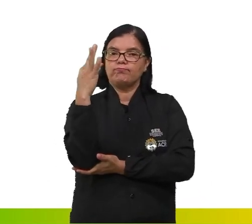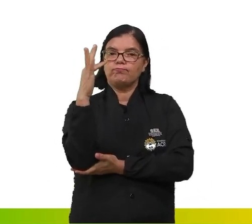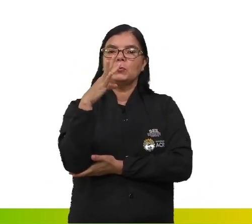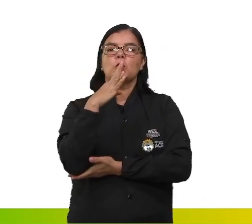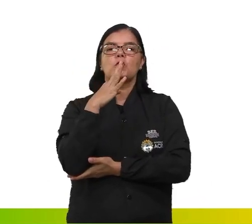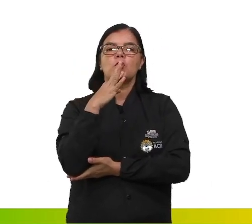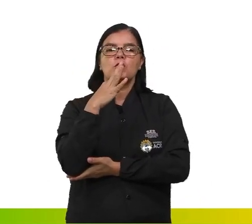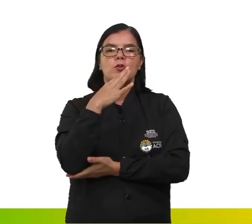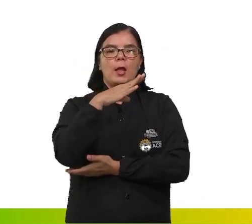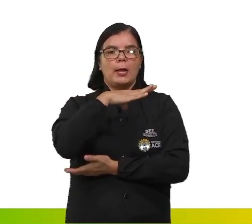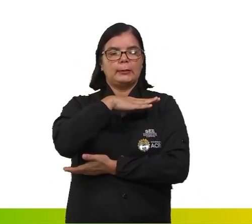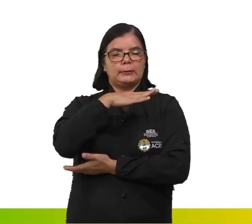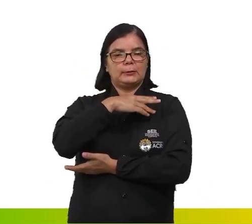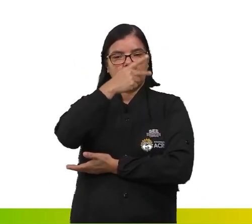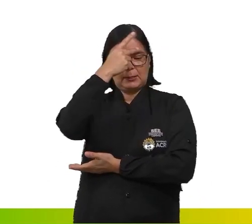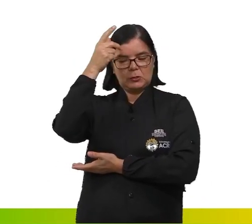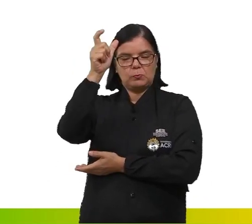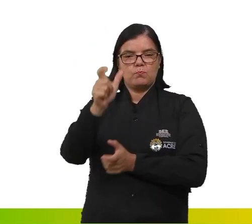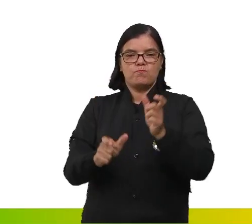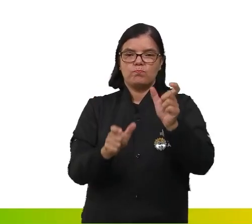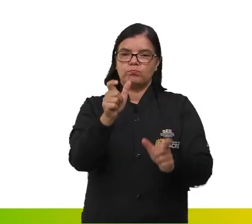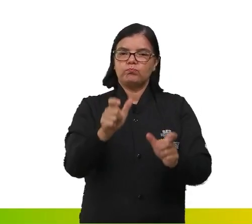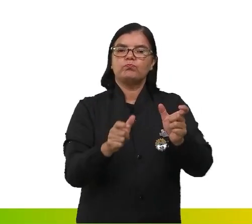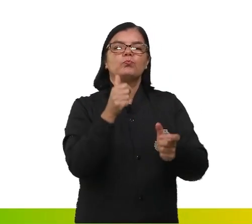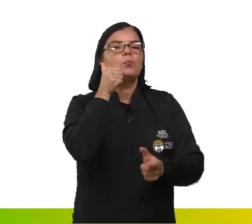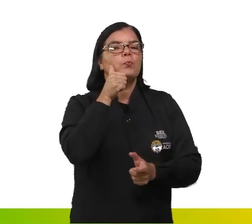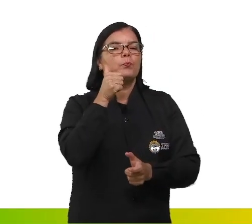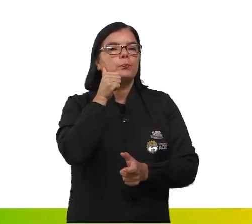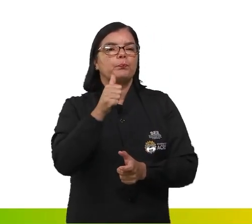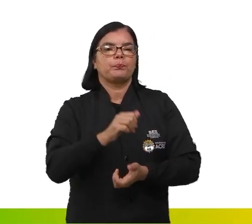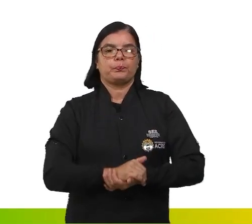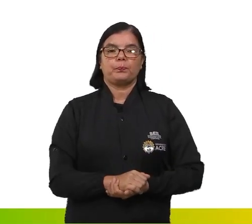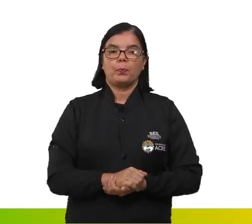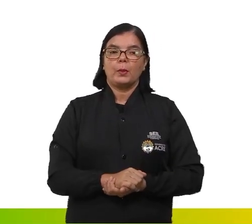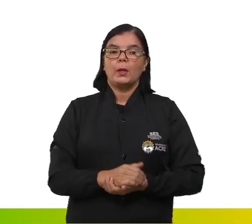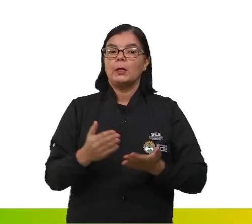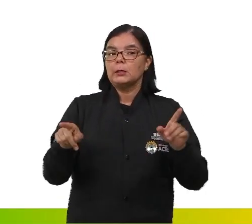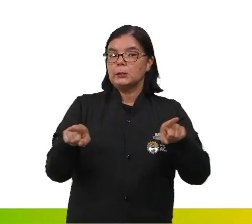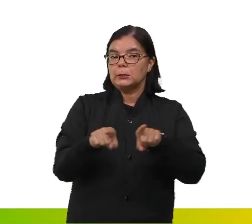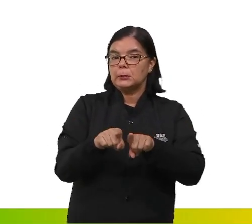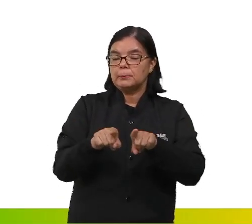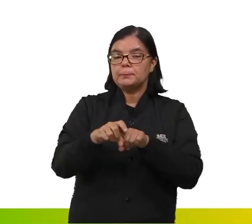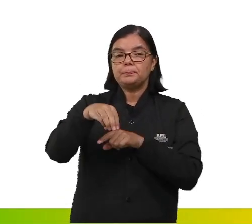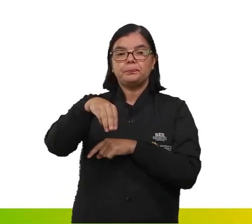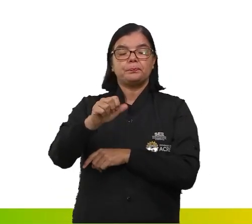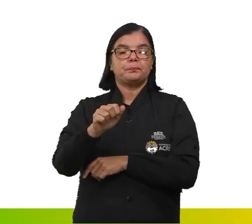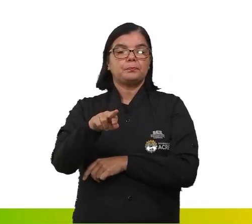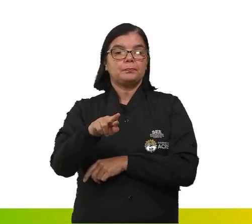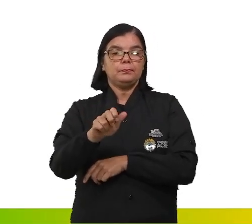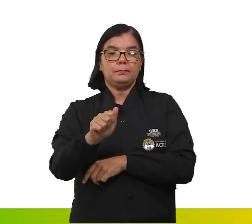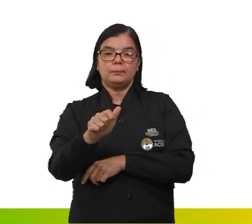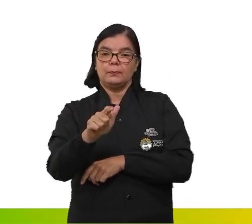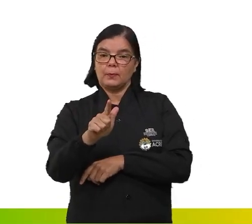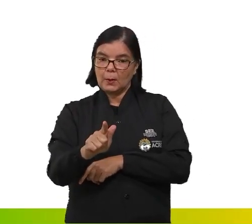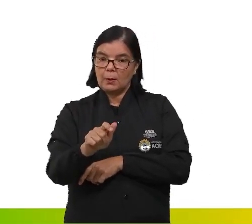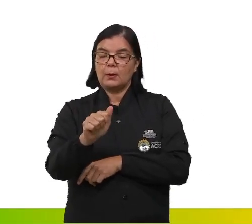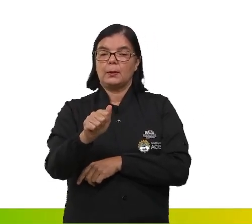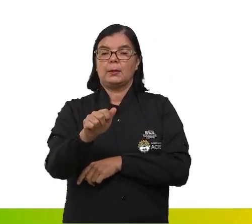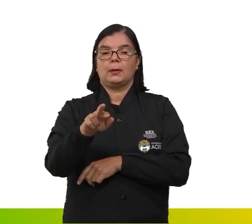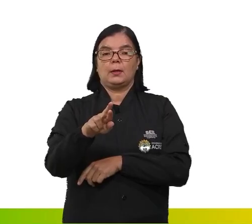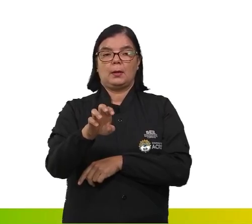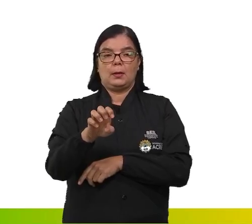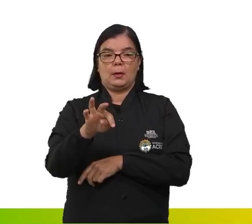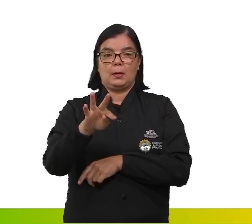obra Cidade das Damas, onde vai tratar da questão feminina. E depois nós temos aí uma filósofa inglesa, que é